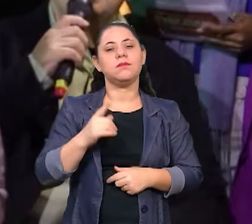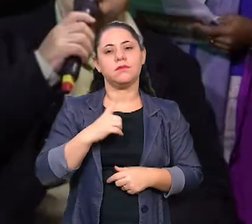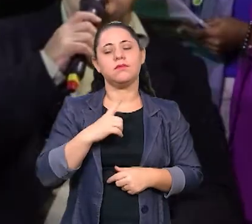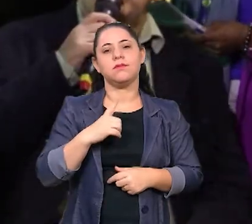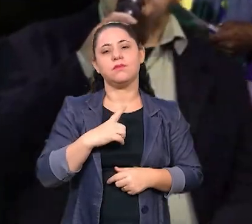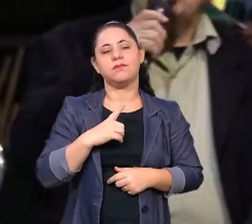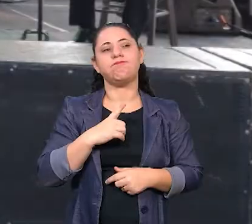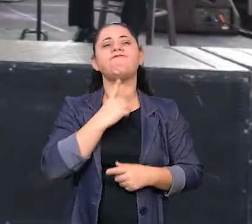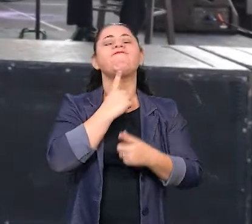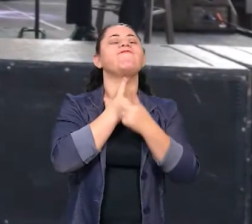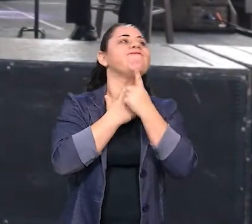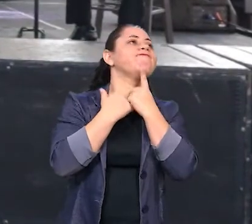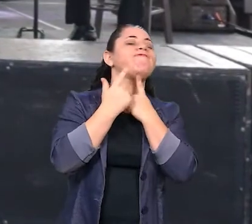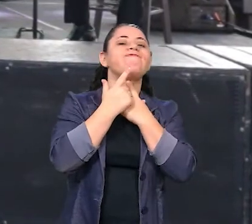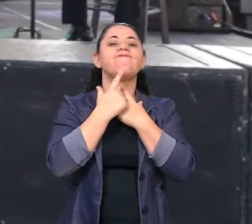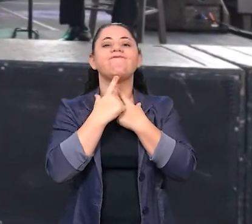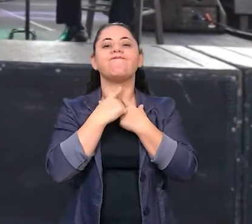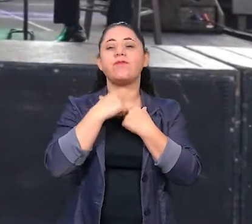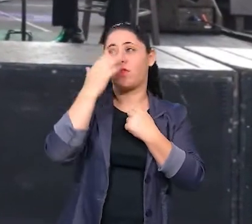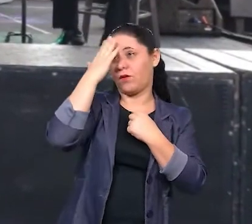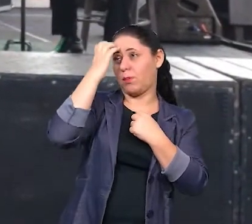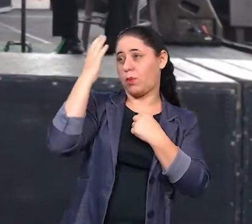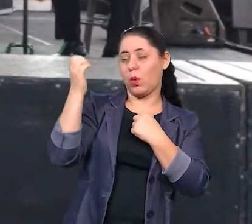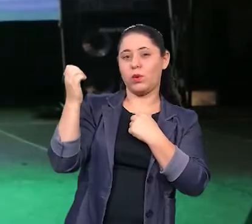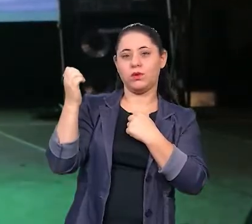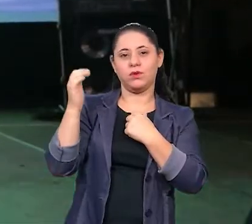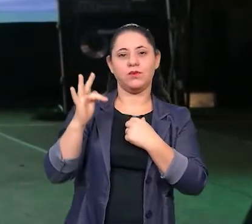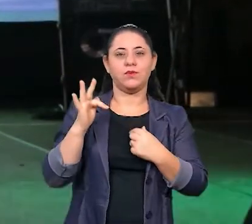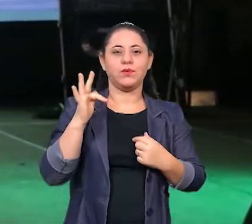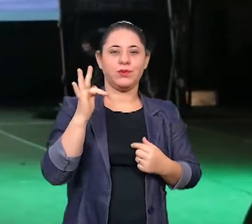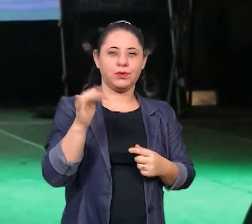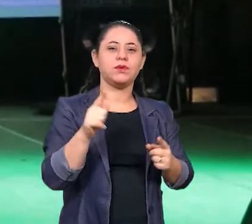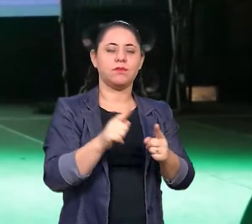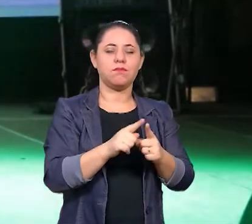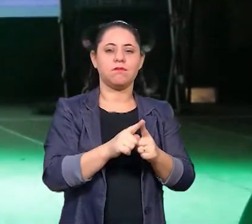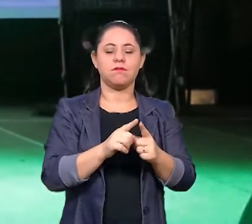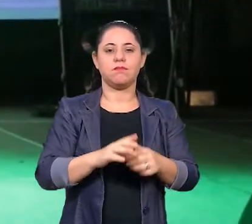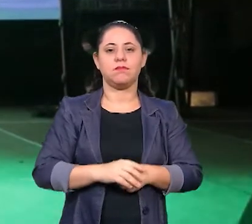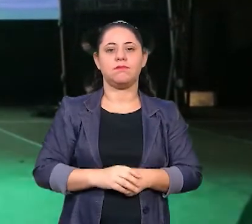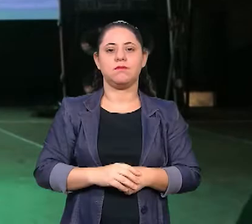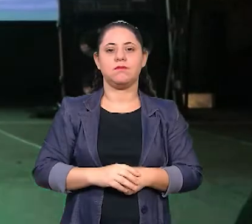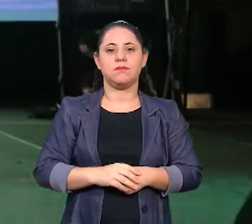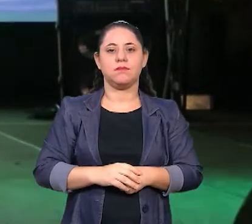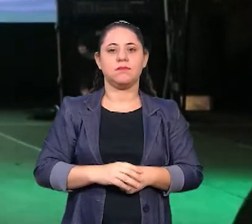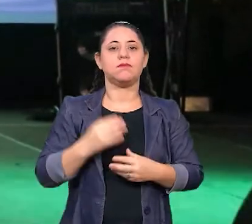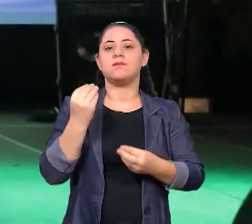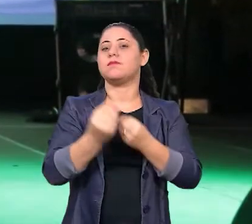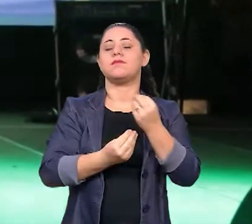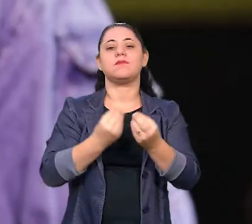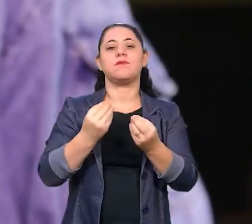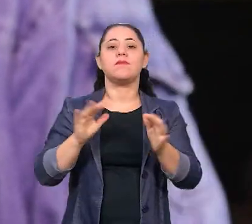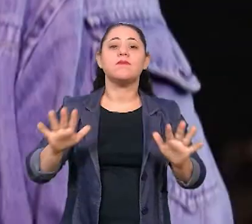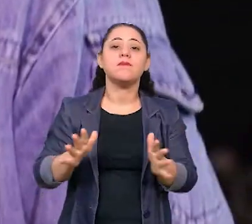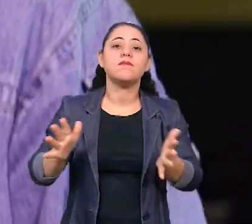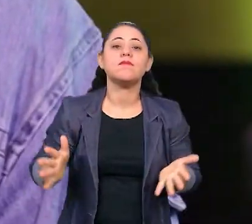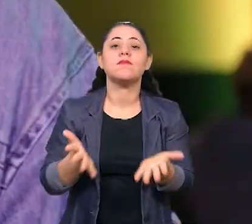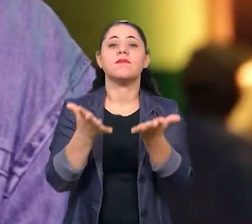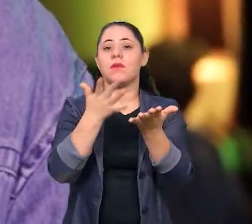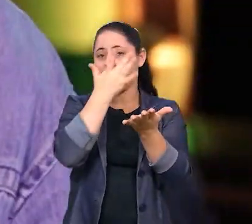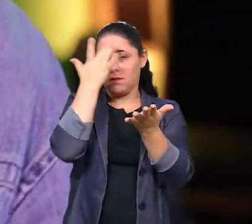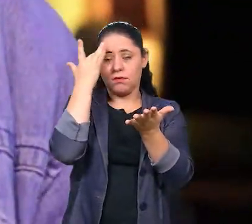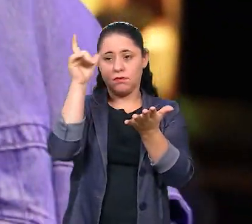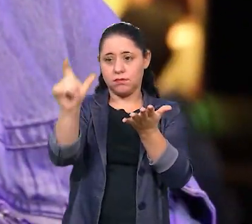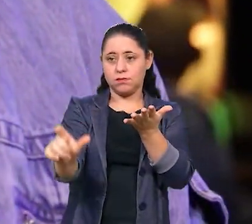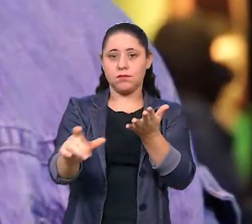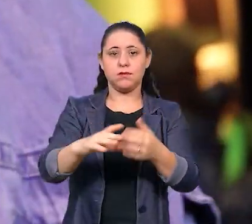ser artista, de ser uma produtora também, né? Como um incentivo para essas pessoas. Eu